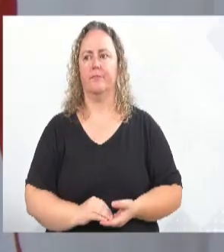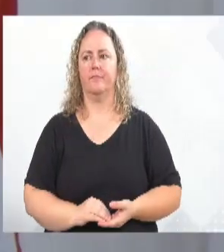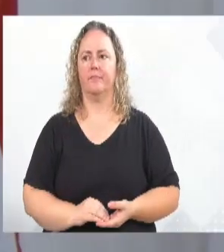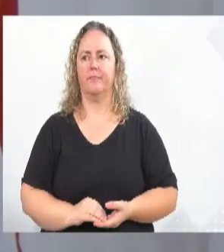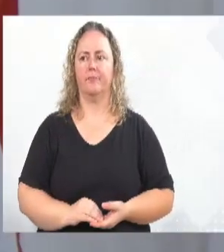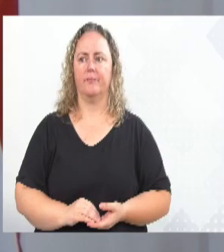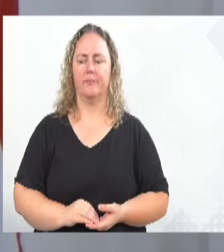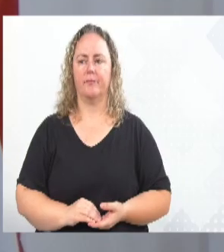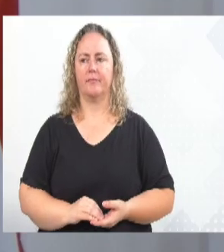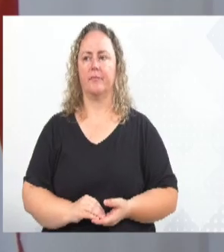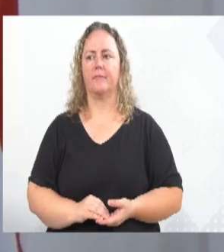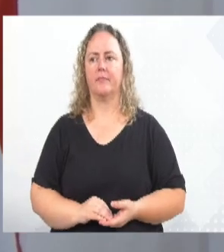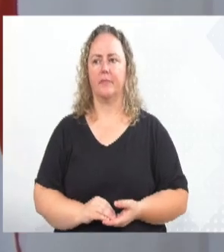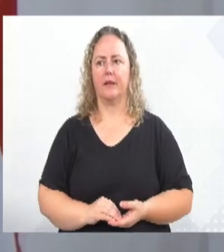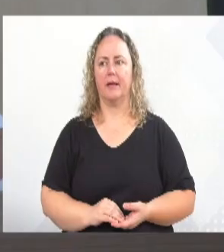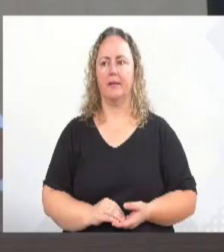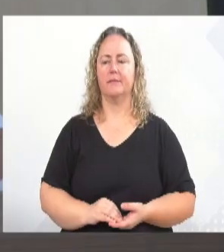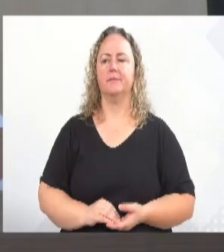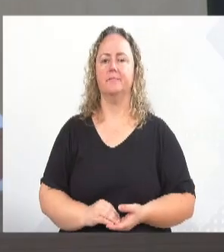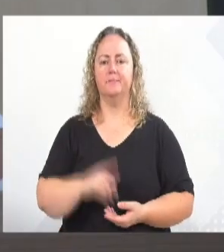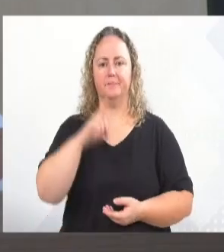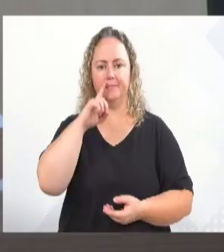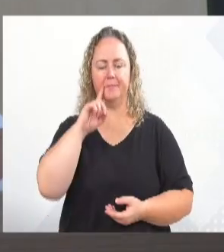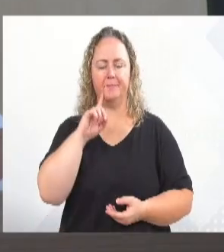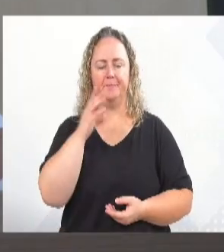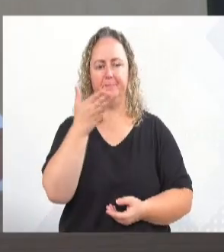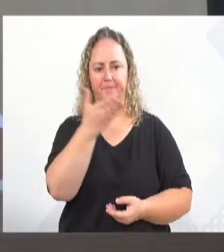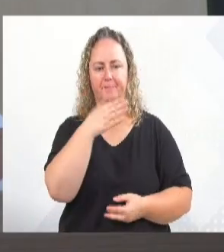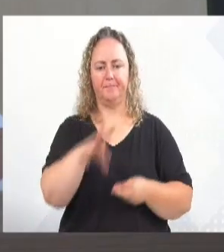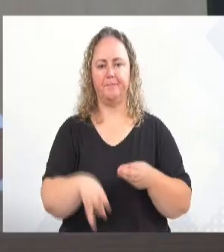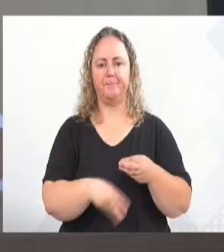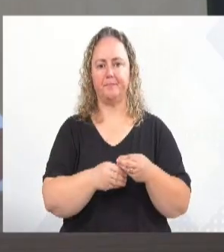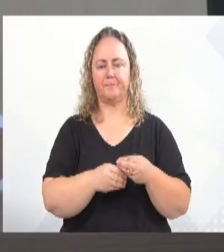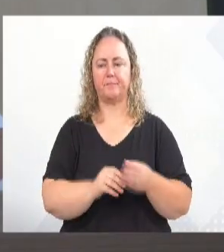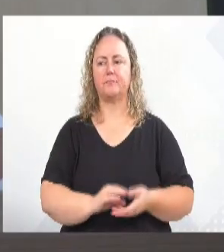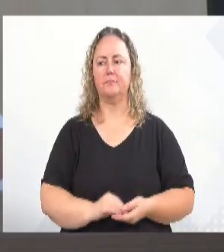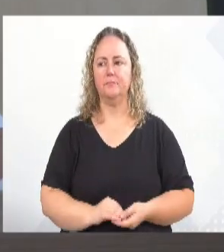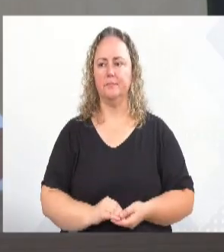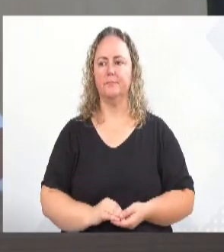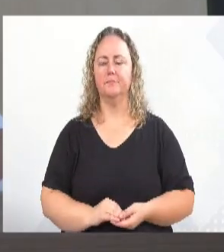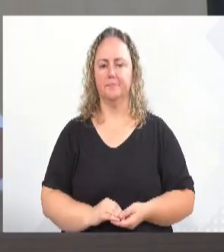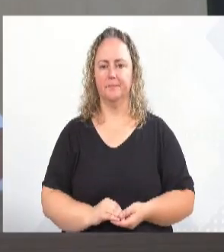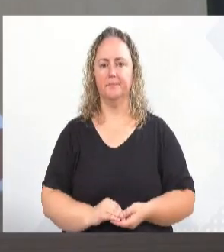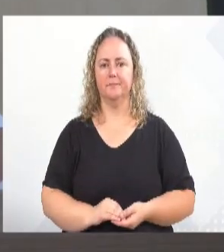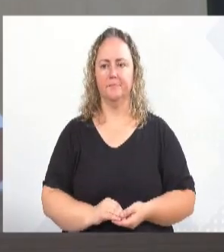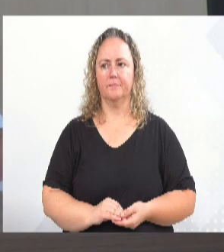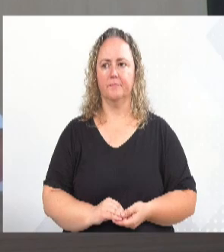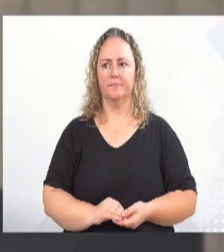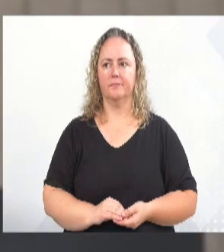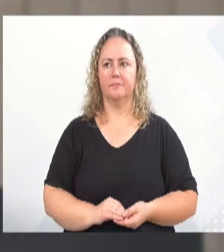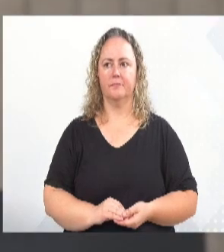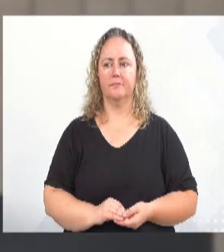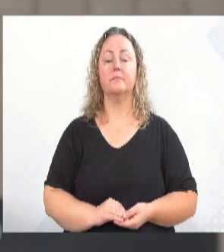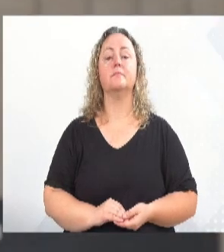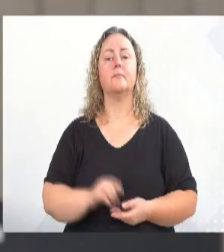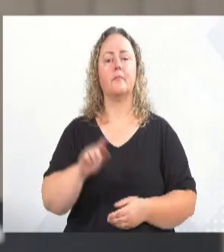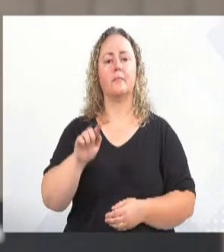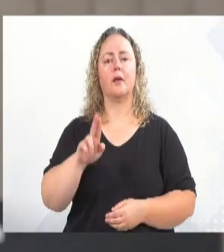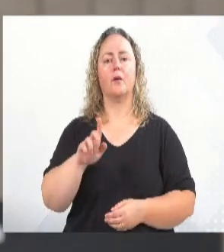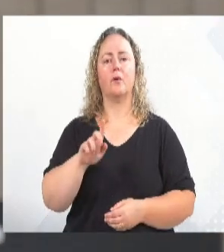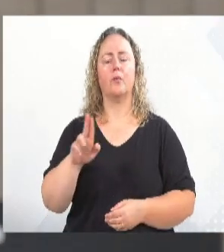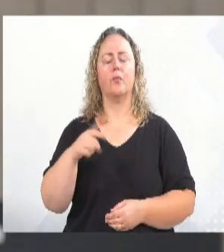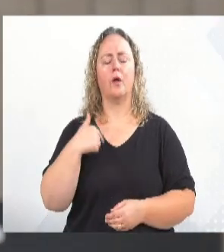dá a parte ao amigo Nazato. Com autorização do orador também, ouçam a parte o vereador Diego Nazato. Vereador Gugu, eu fiz questão de